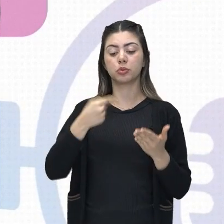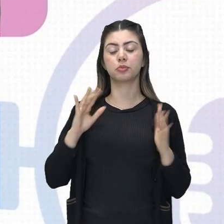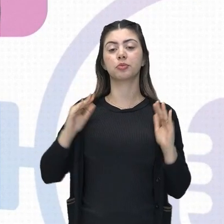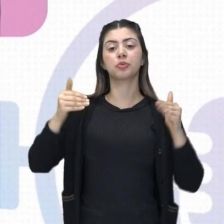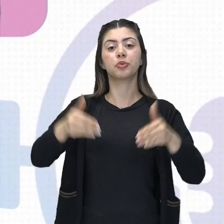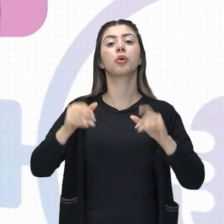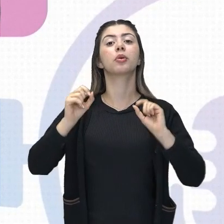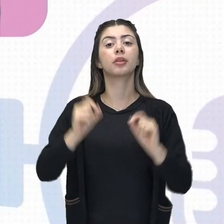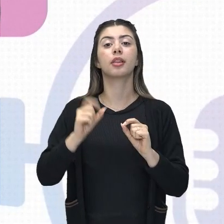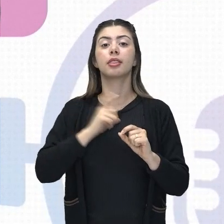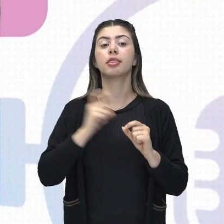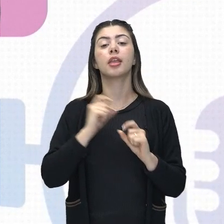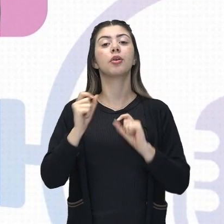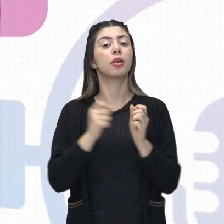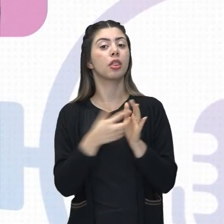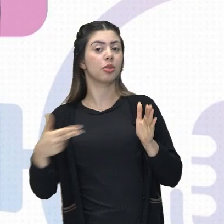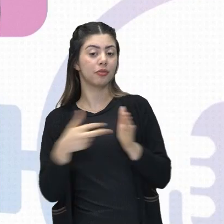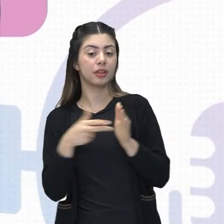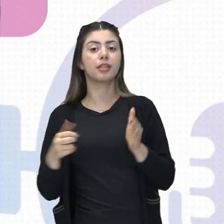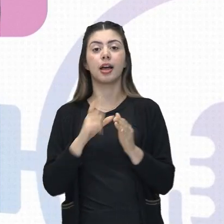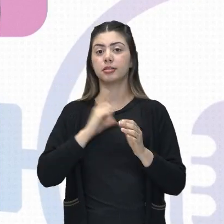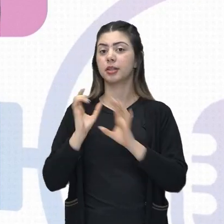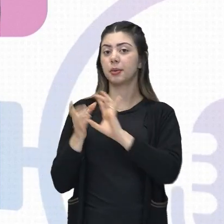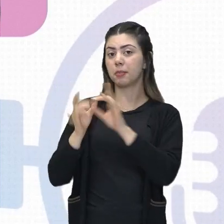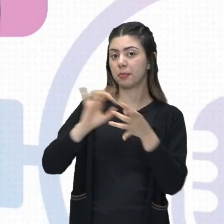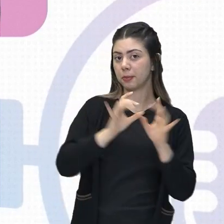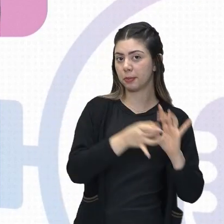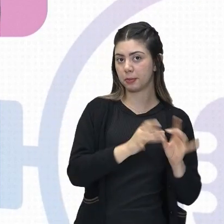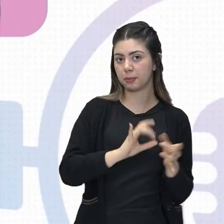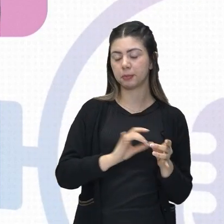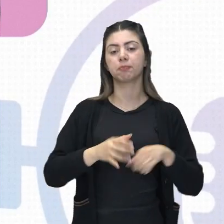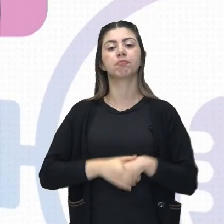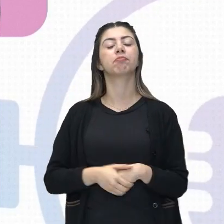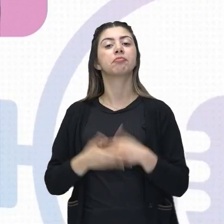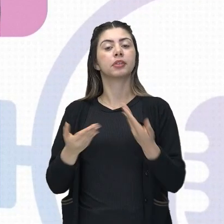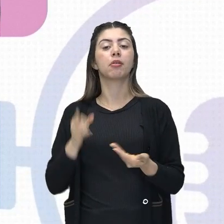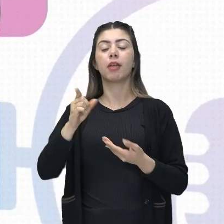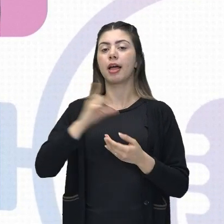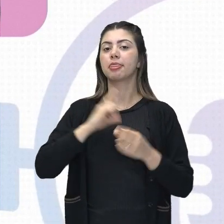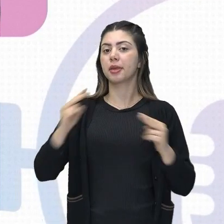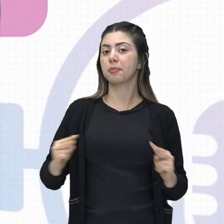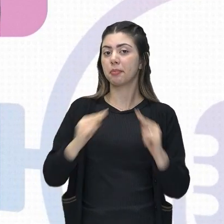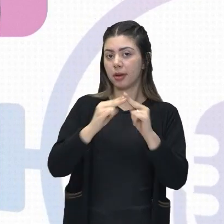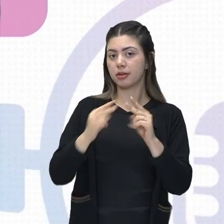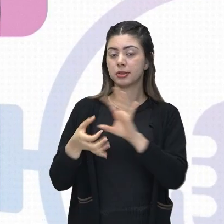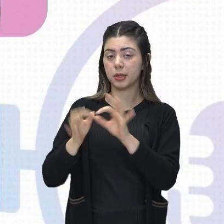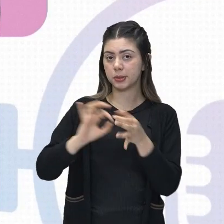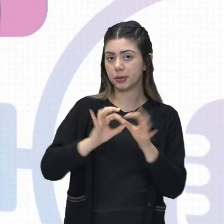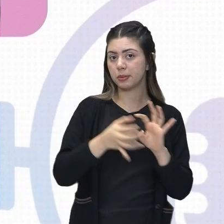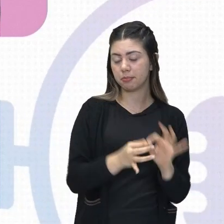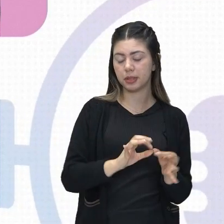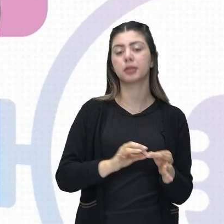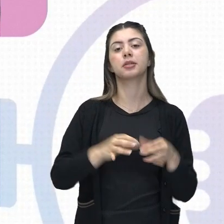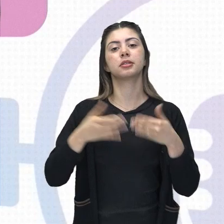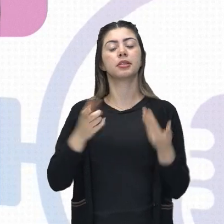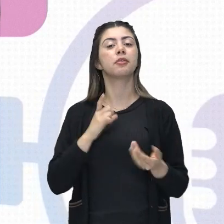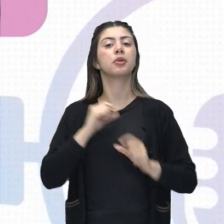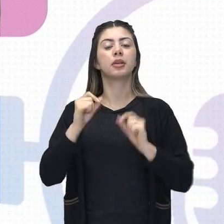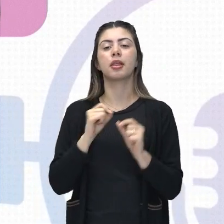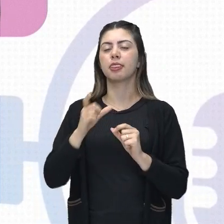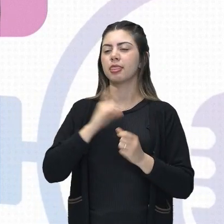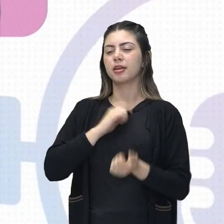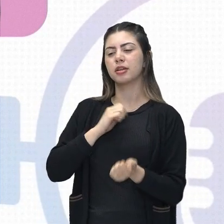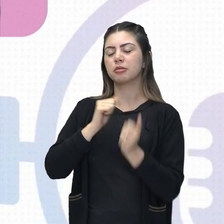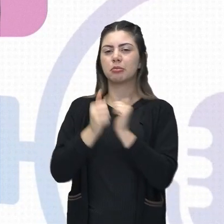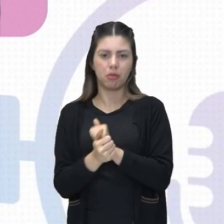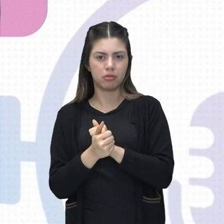últimas novidades das Olimpíadas. As Olimpíadas em Paris em pleno andamento e os atletas de todo mundo